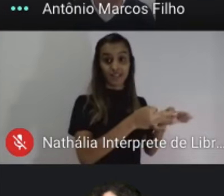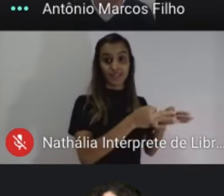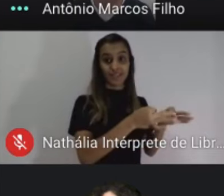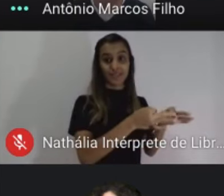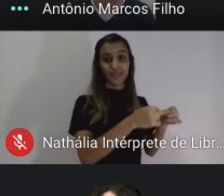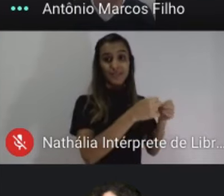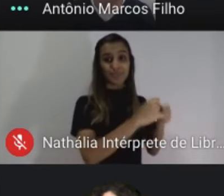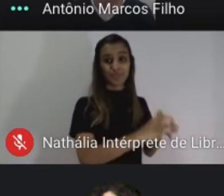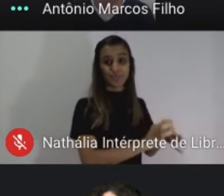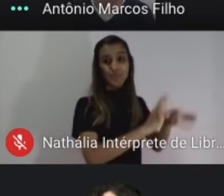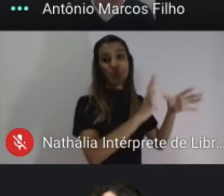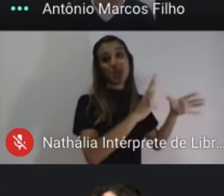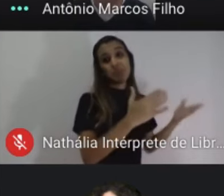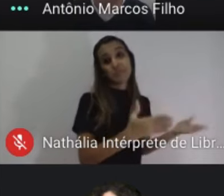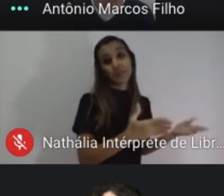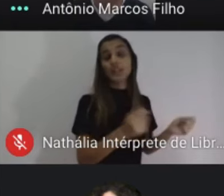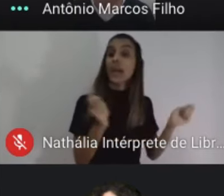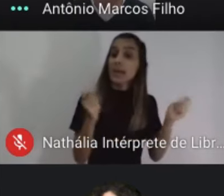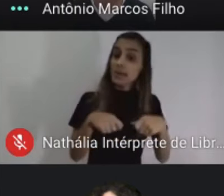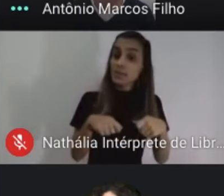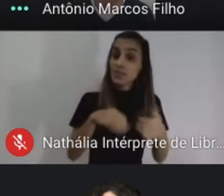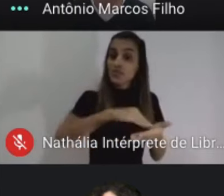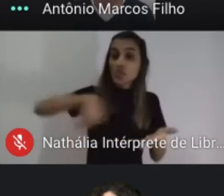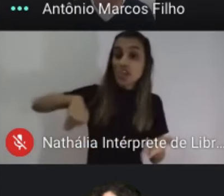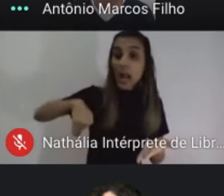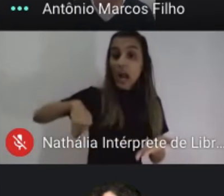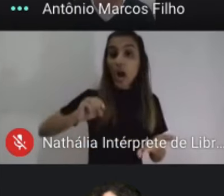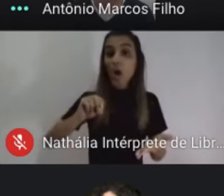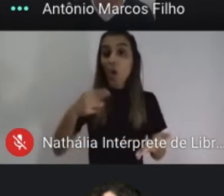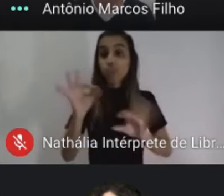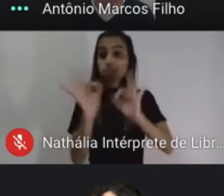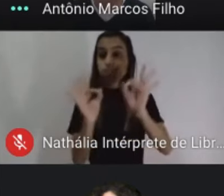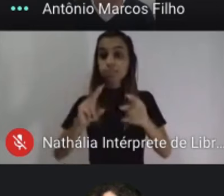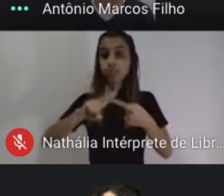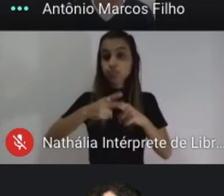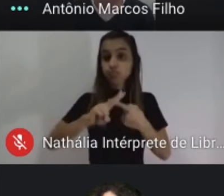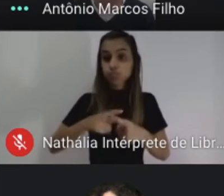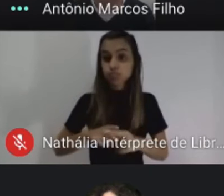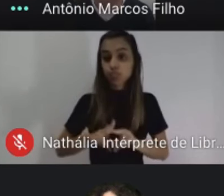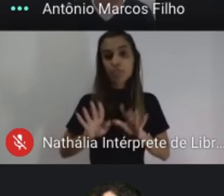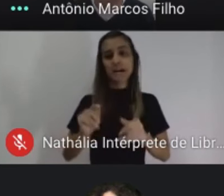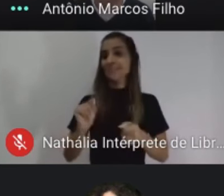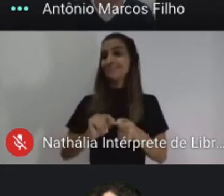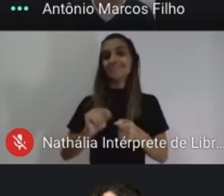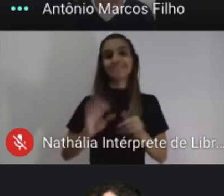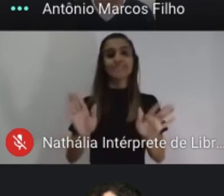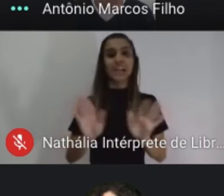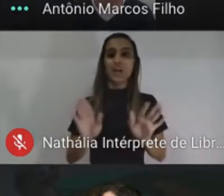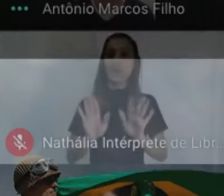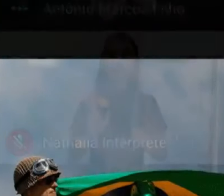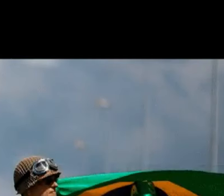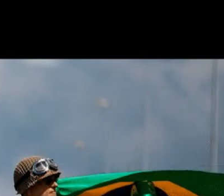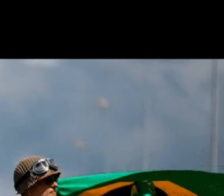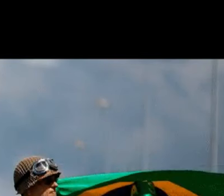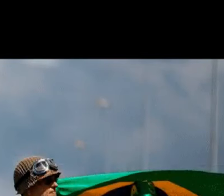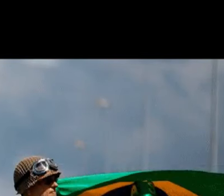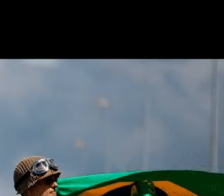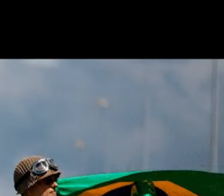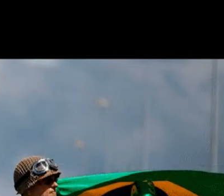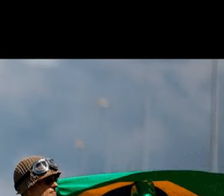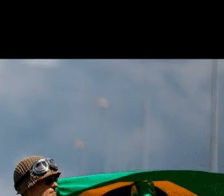de revogar o artigo ou revogar parte do artigo para evitar essa confusão. E, propositadamente, não fez.